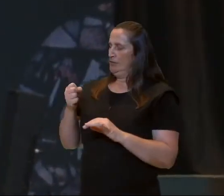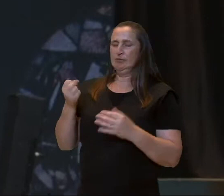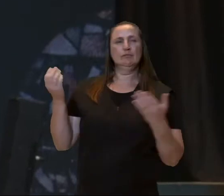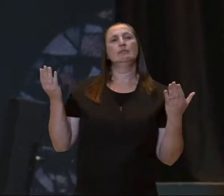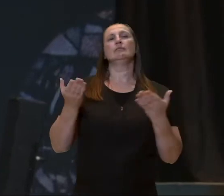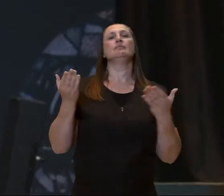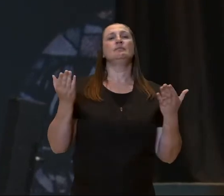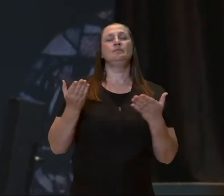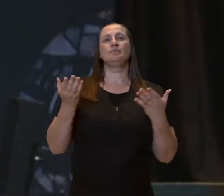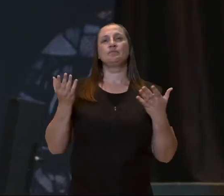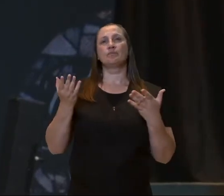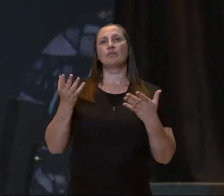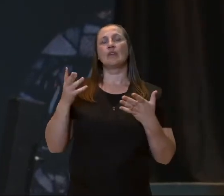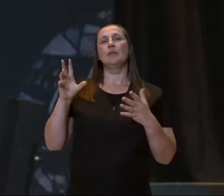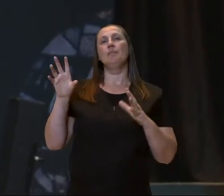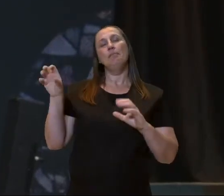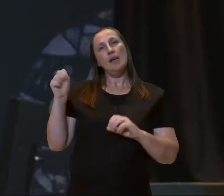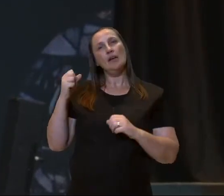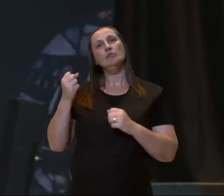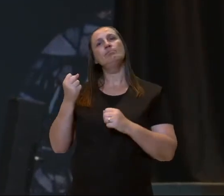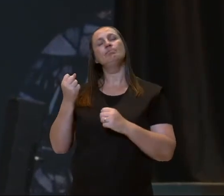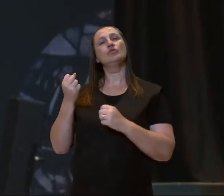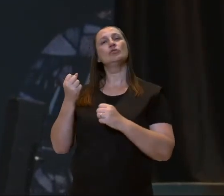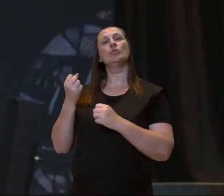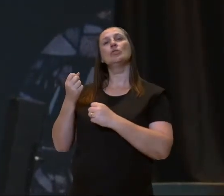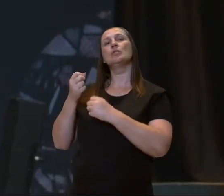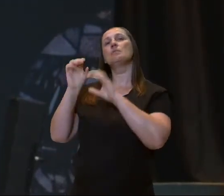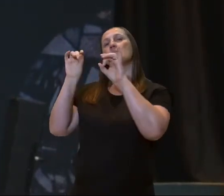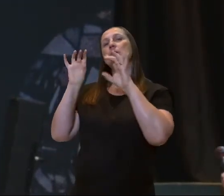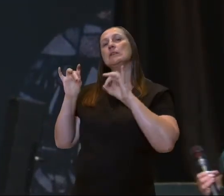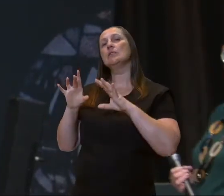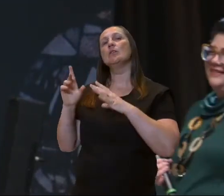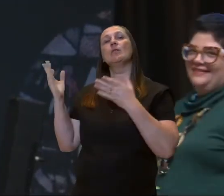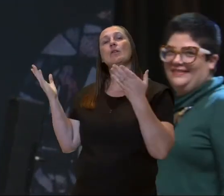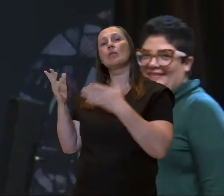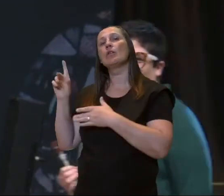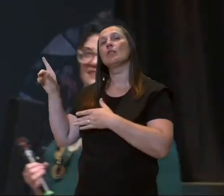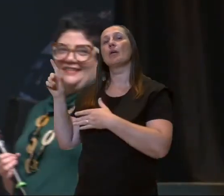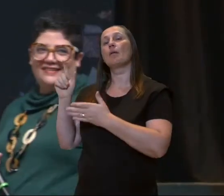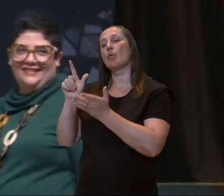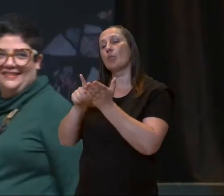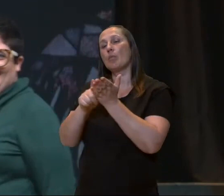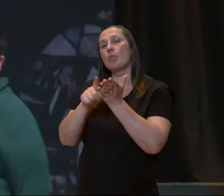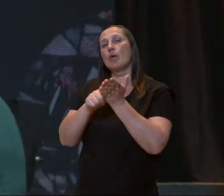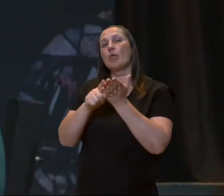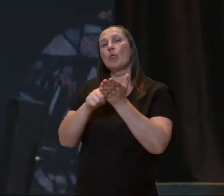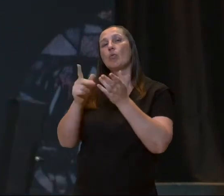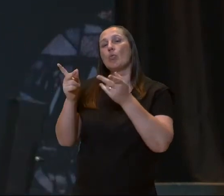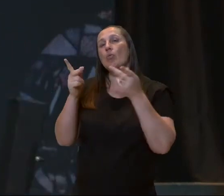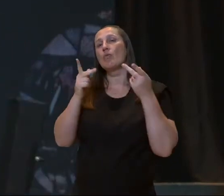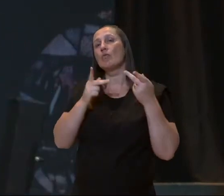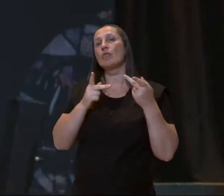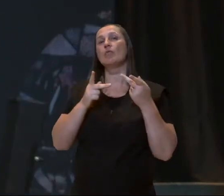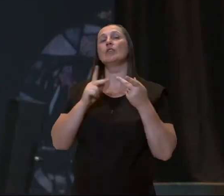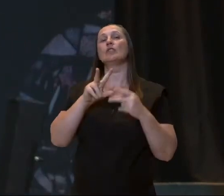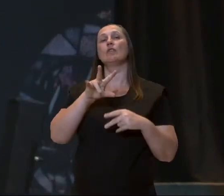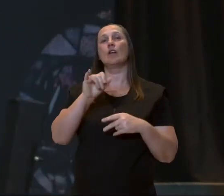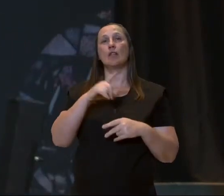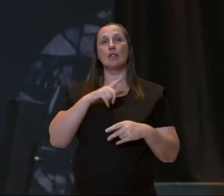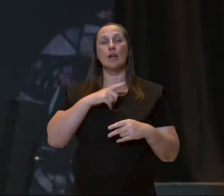igreja também, quer vir buscar aqui na frente, enquanto a gente louva, você pode vir, pega o convite. Terça-feira nós temos